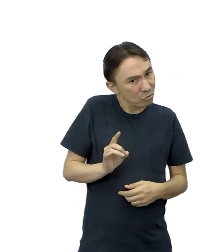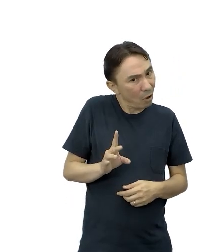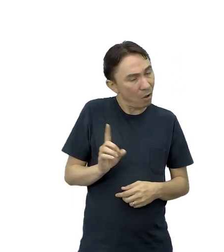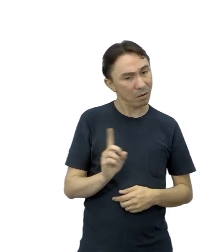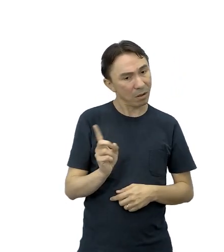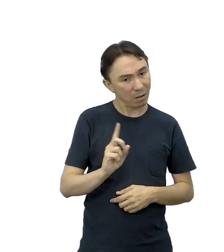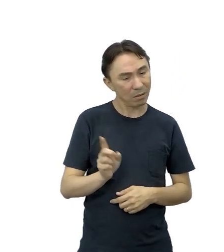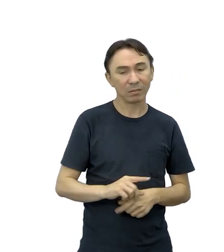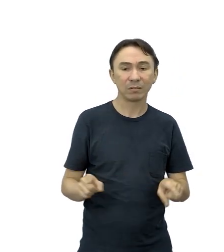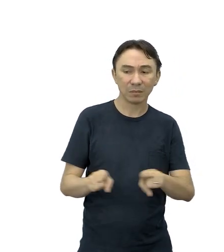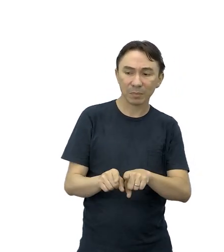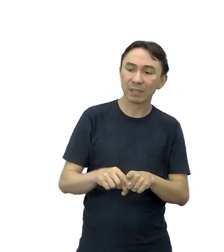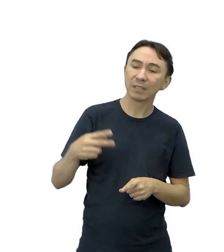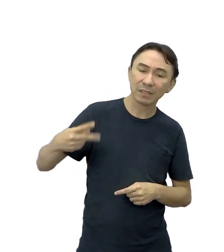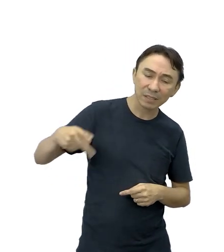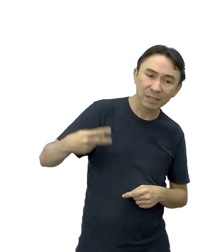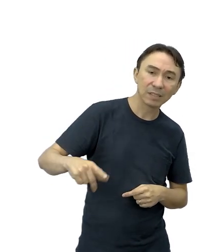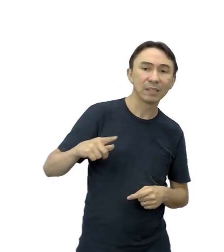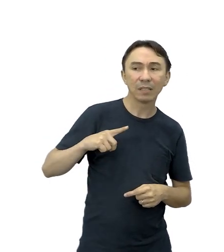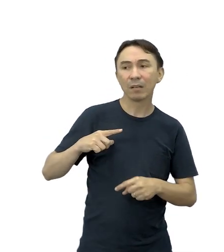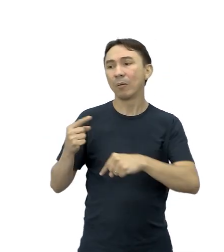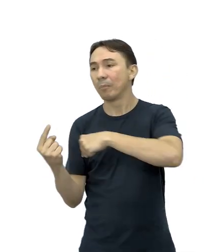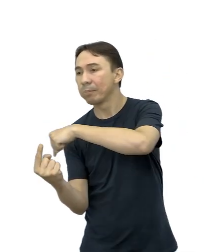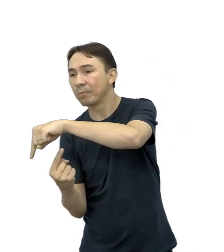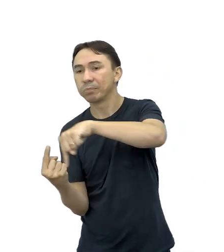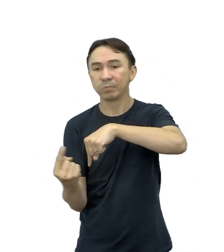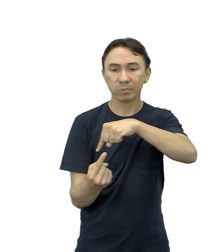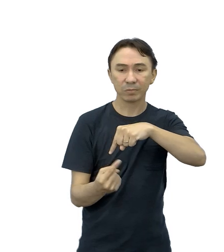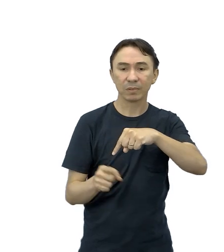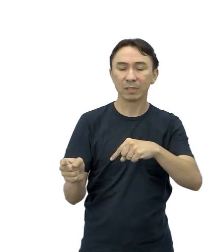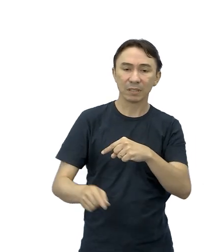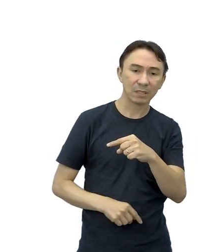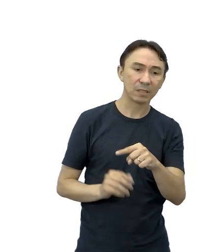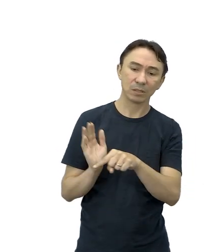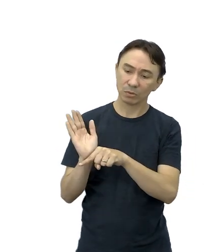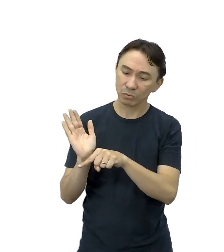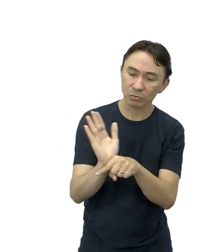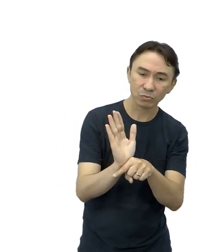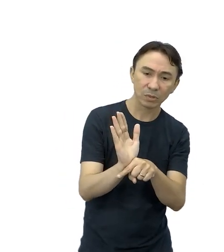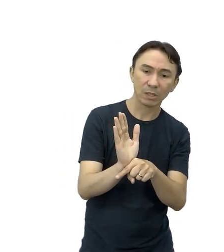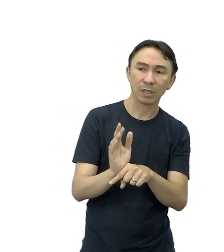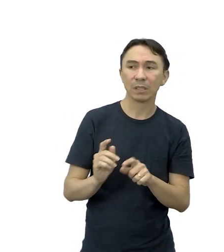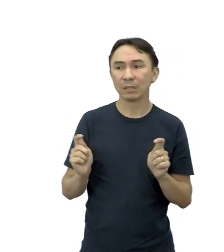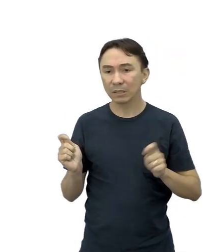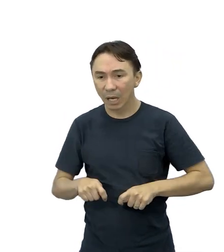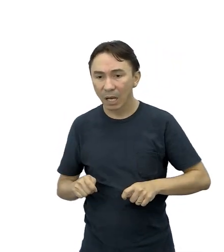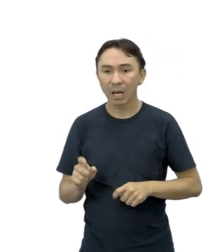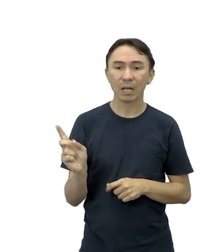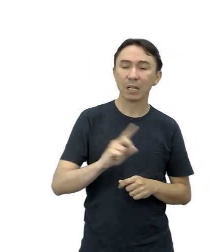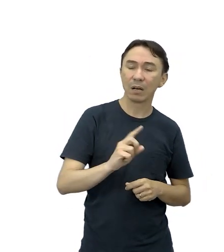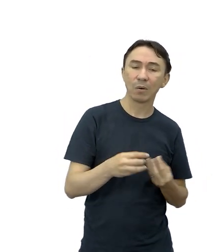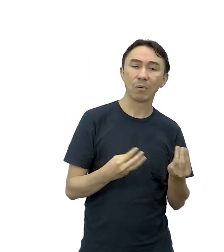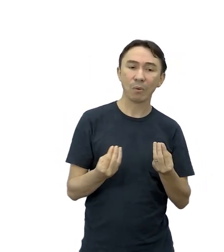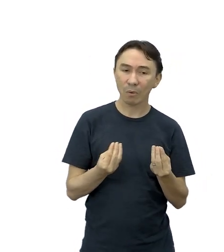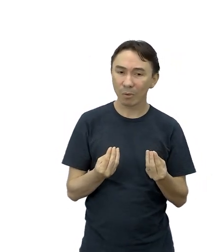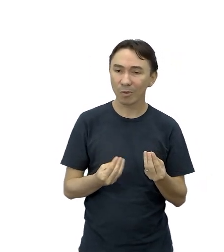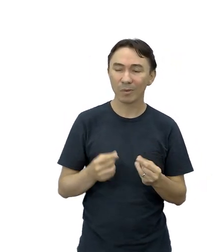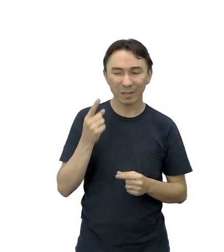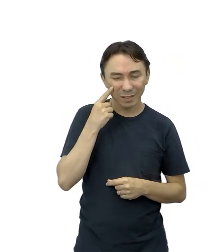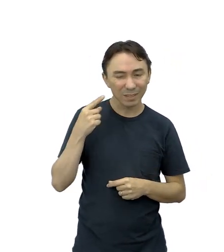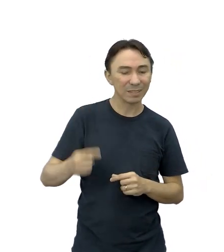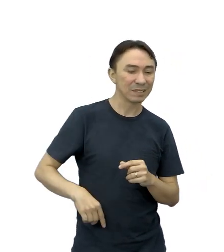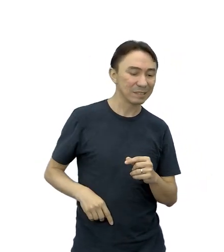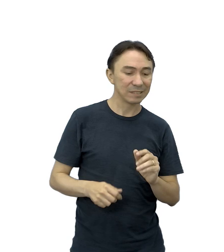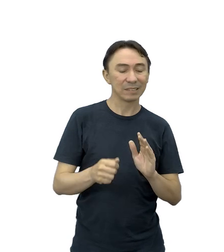junto com os seus pares, o quanto ele pode colaborar também de forma efetiva dentro das atividades